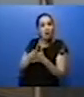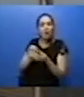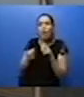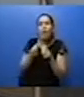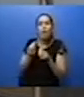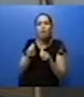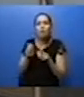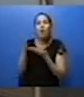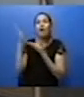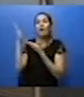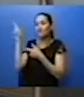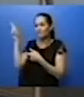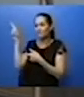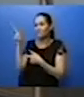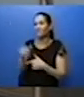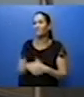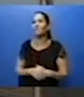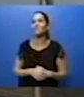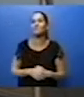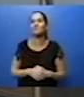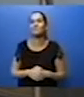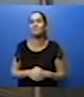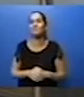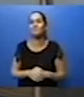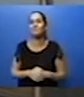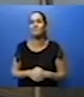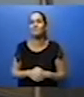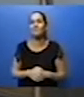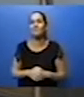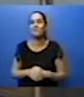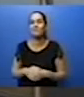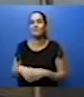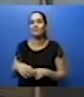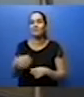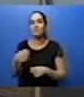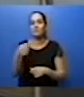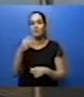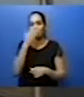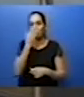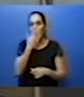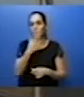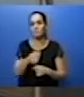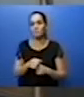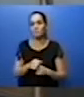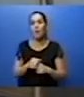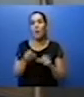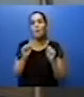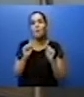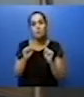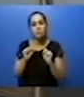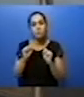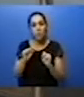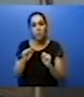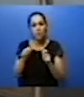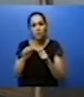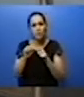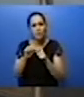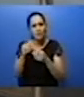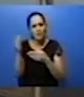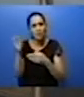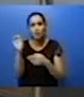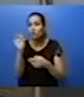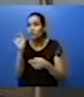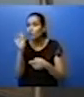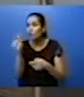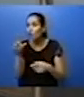é dois terços vezes 3 500 é só pode ser feitos na multiplicação tá